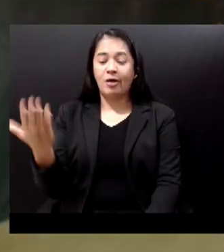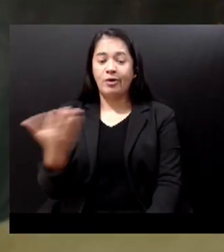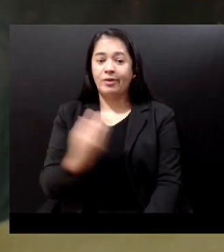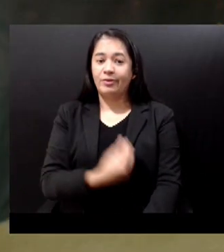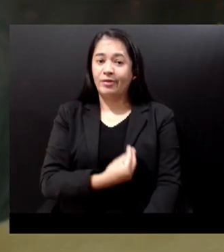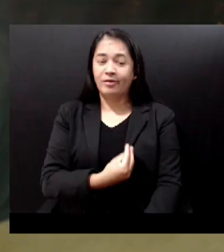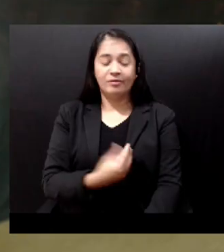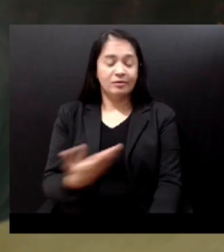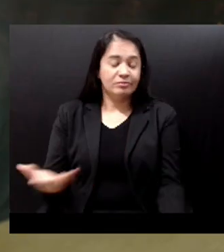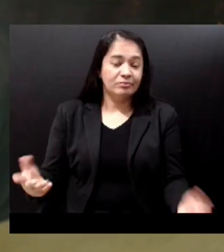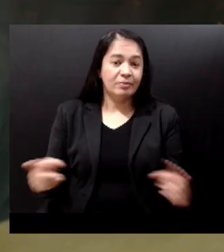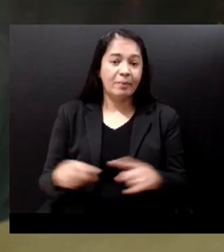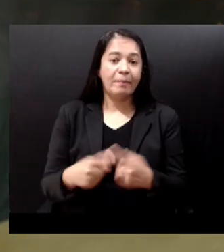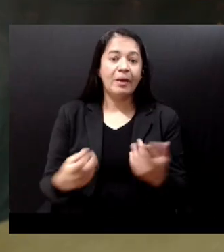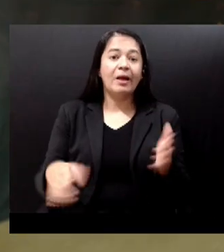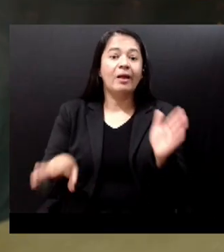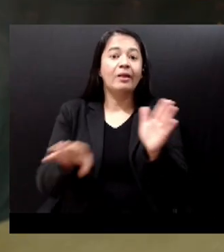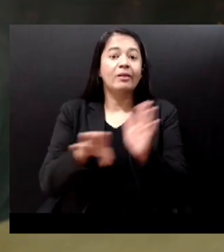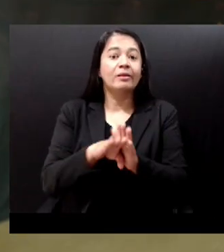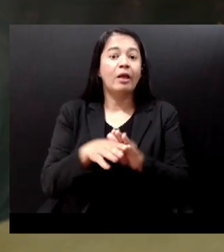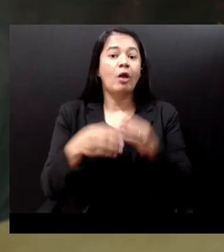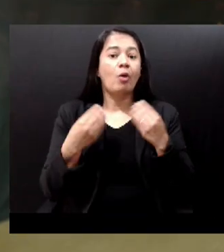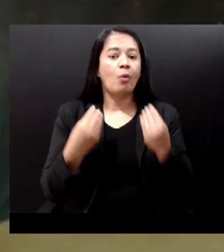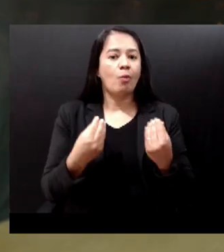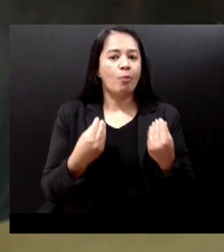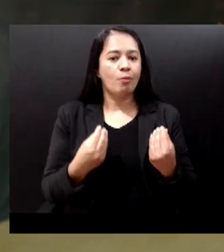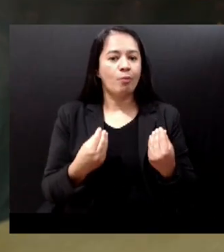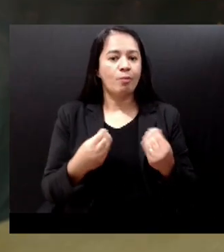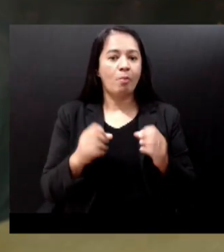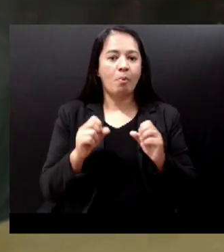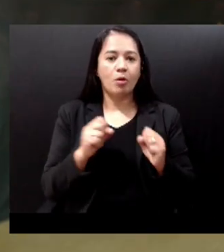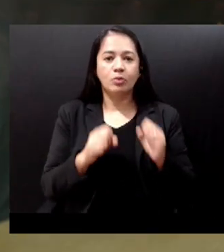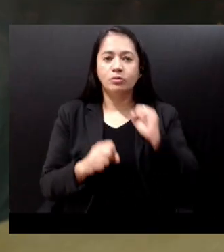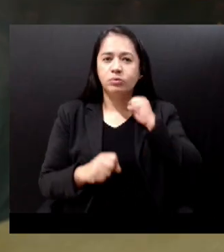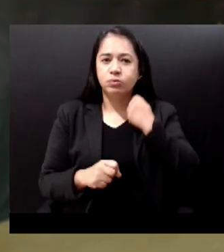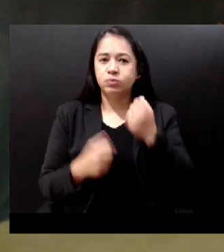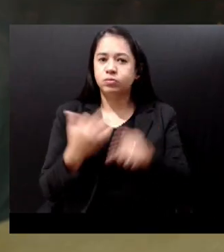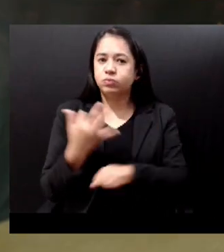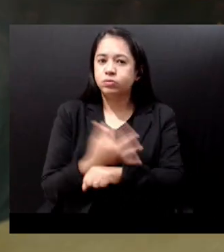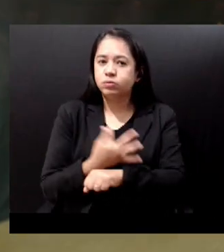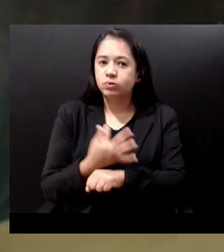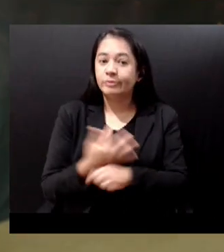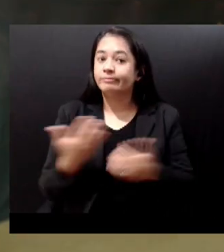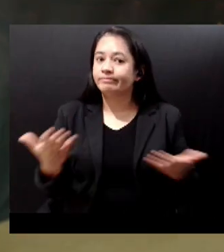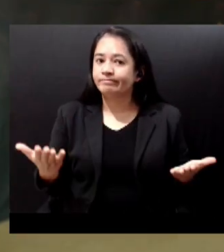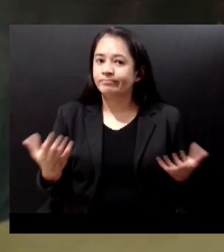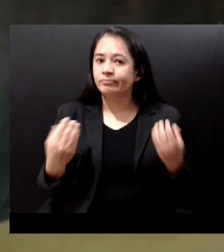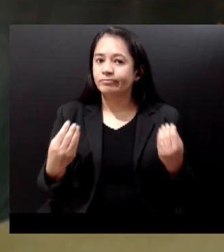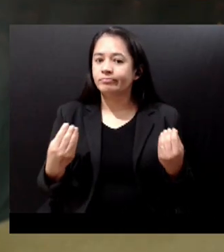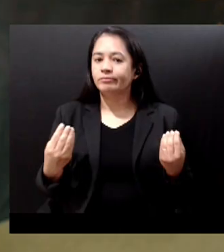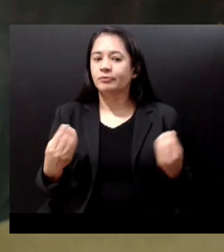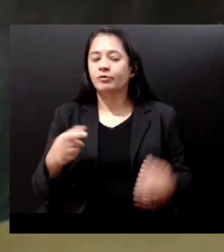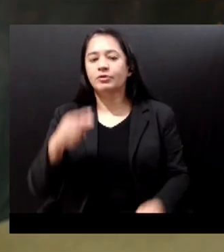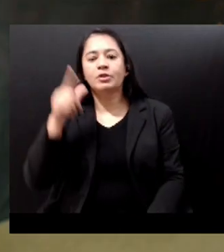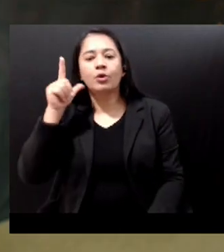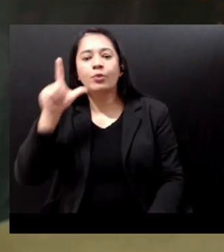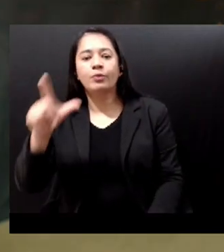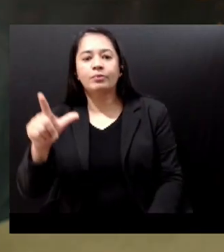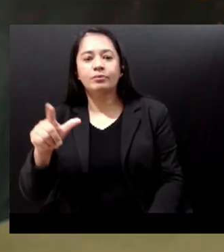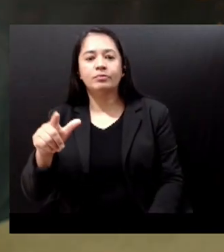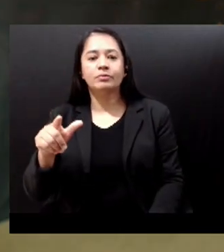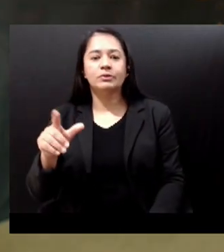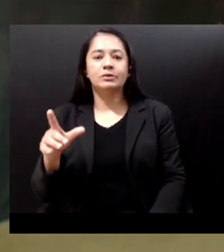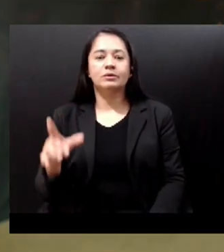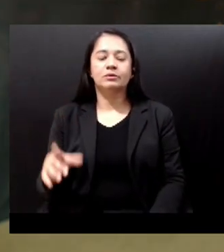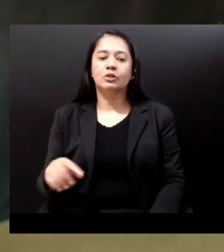que ponto o estresse é tolerável? Até que ponto você consegue segurar o estresse? A gente vai